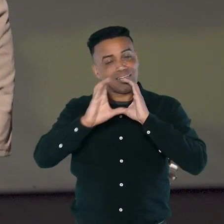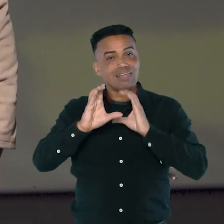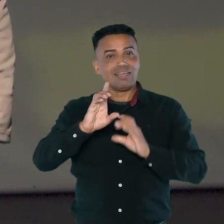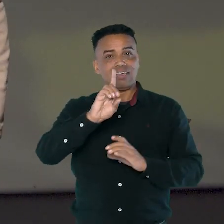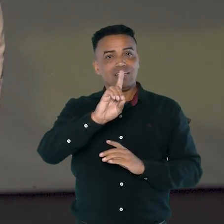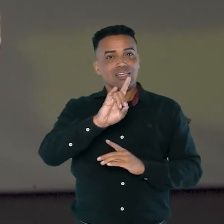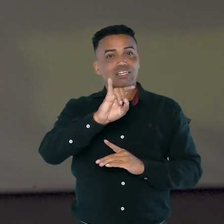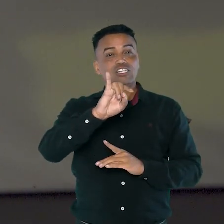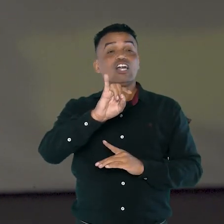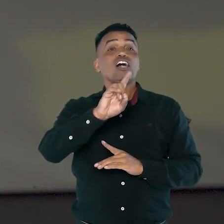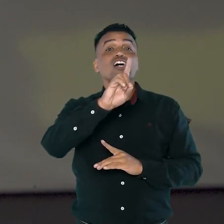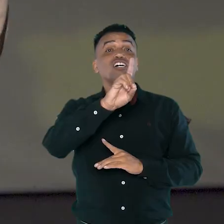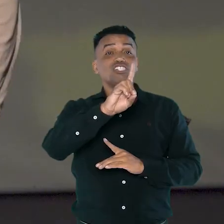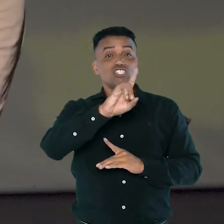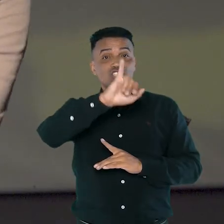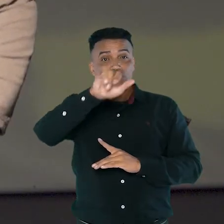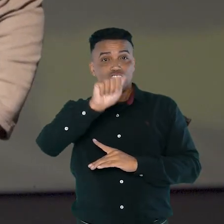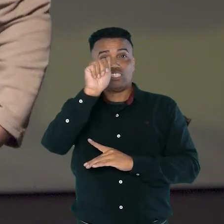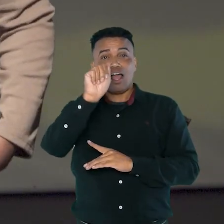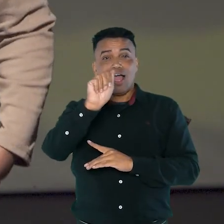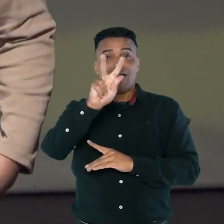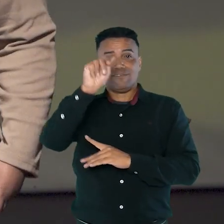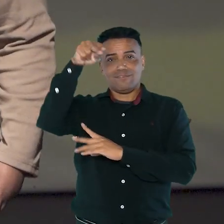É Djavan.